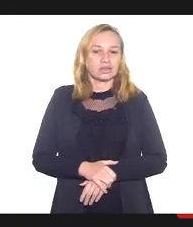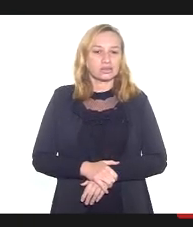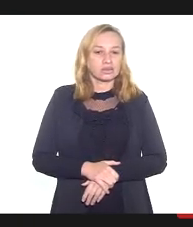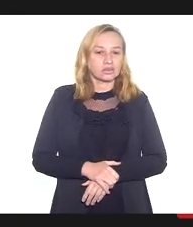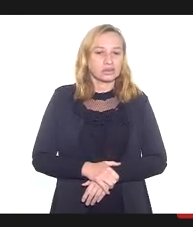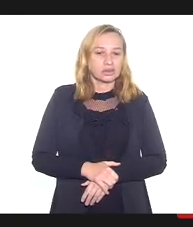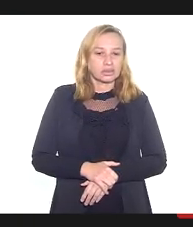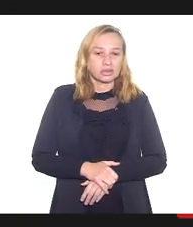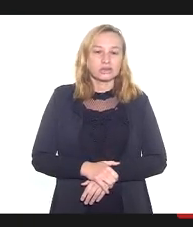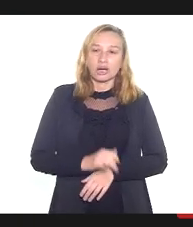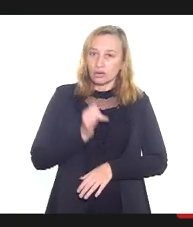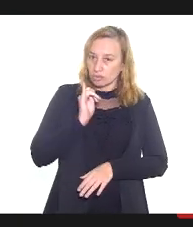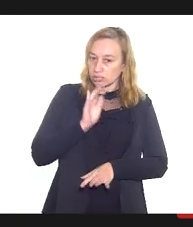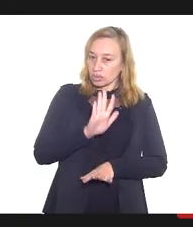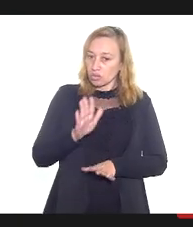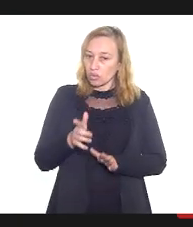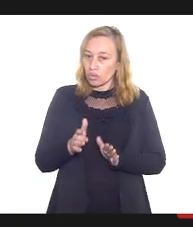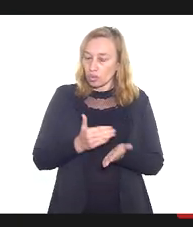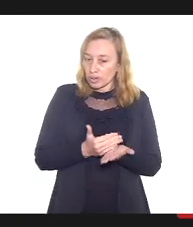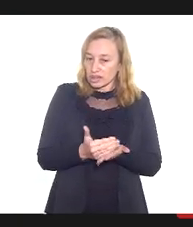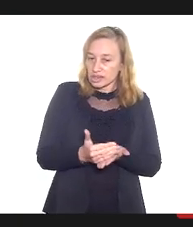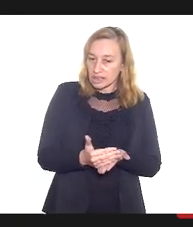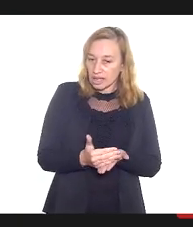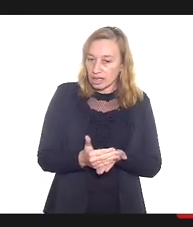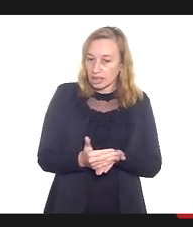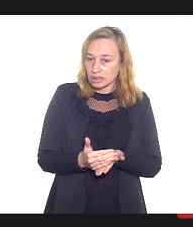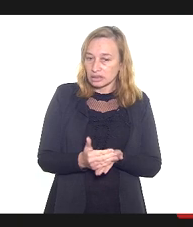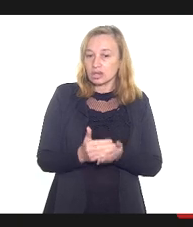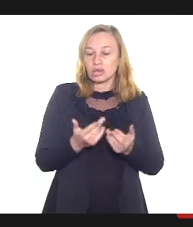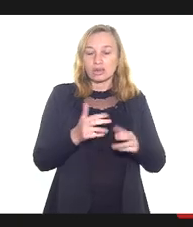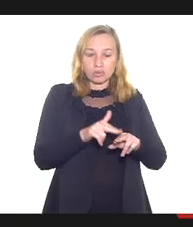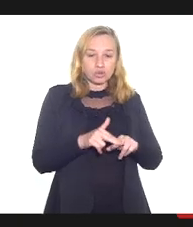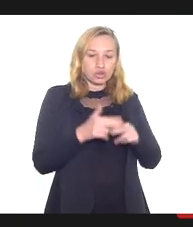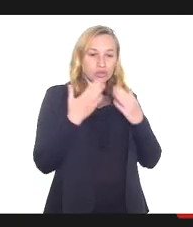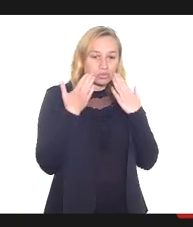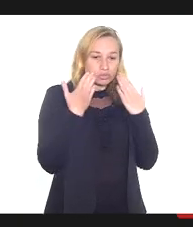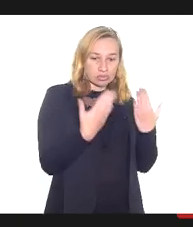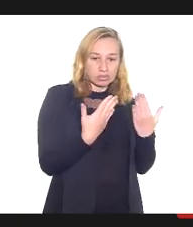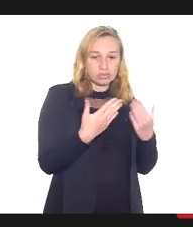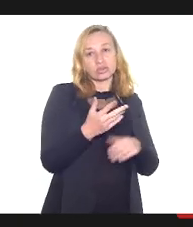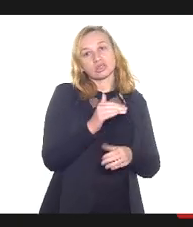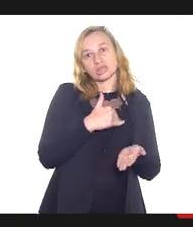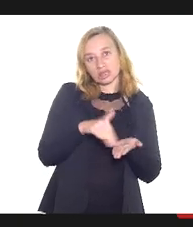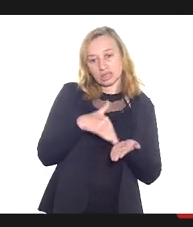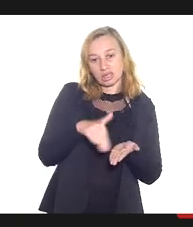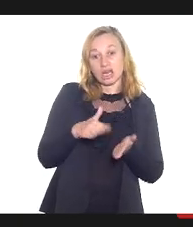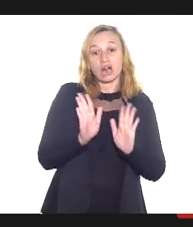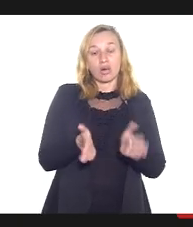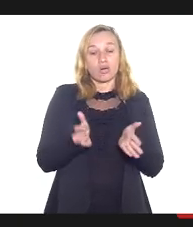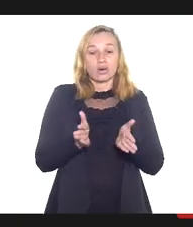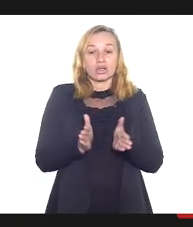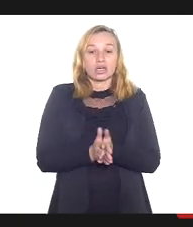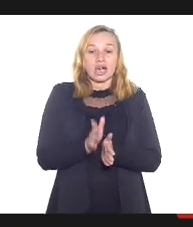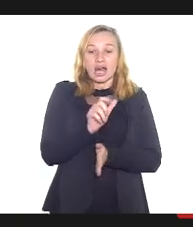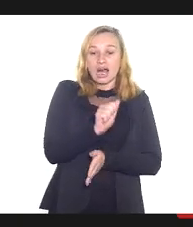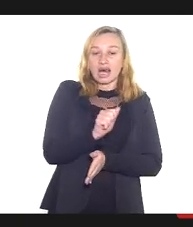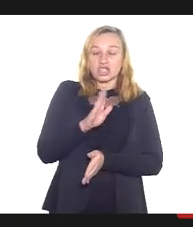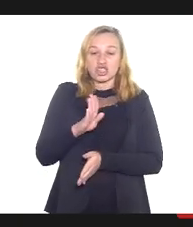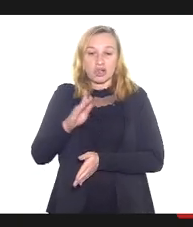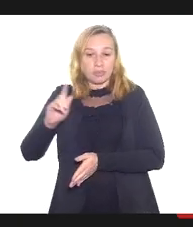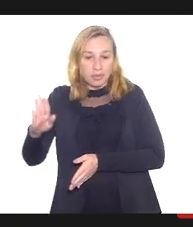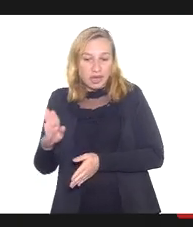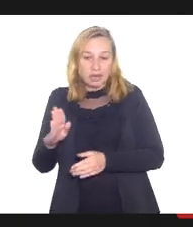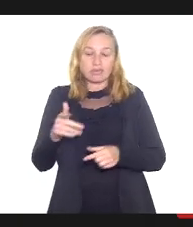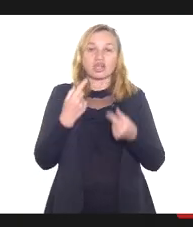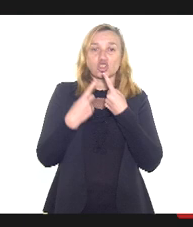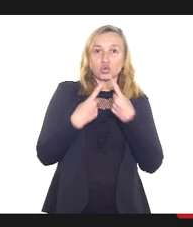Eu fiz um roteiro, mas vou começar ao contrário, por conta da fala dos representantes da secretaria, né? Mas o que a GB tem debatido, não